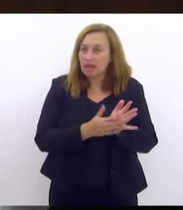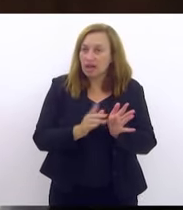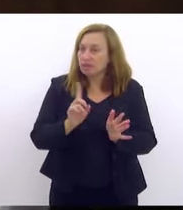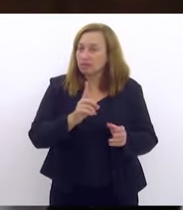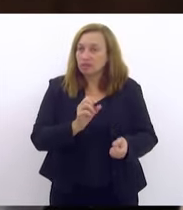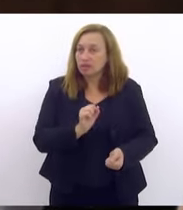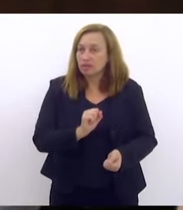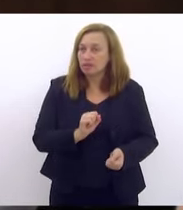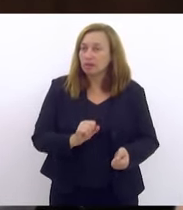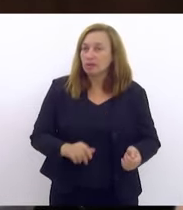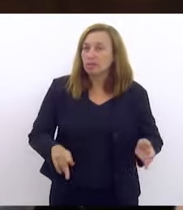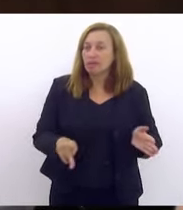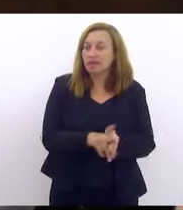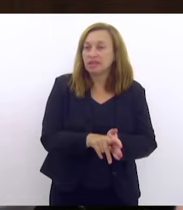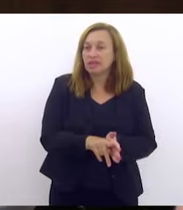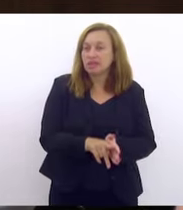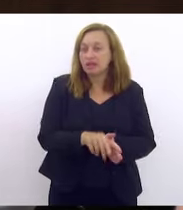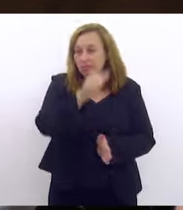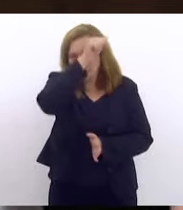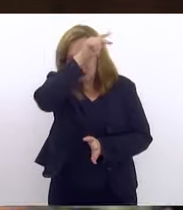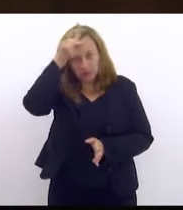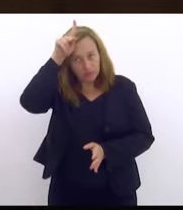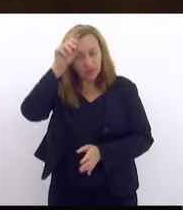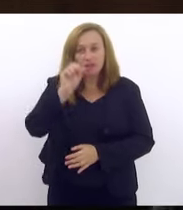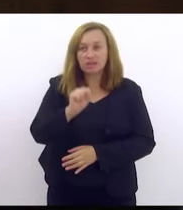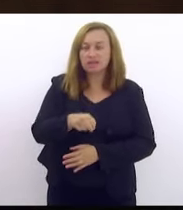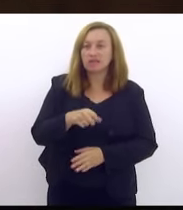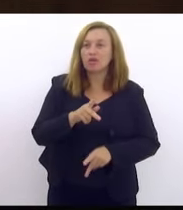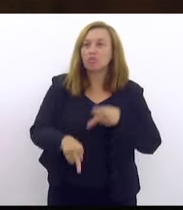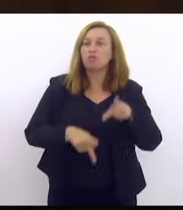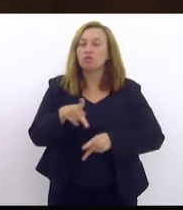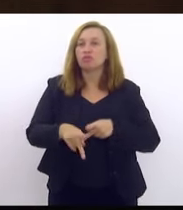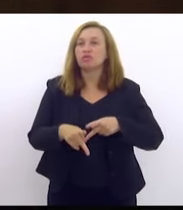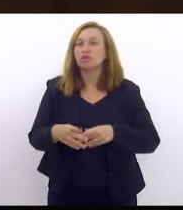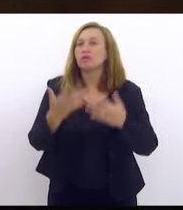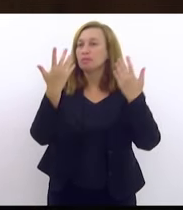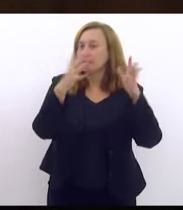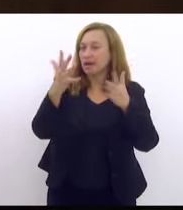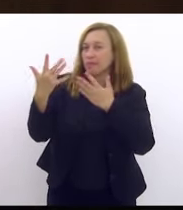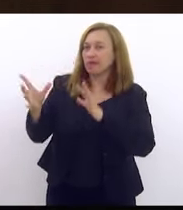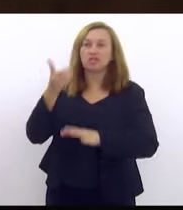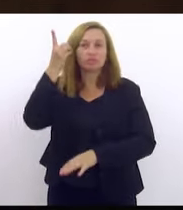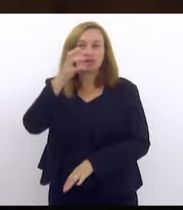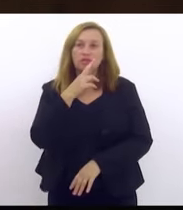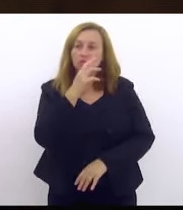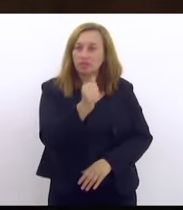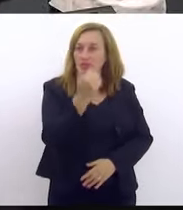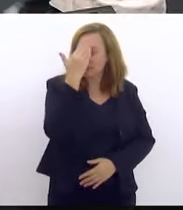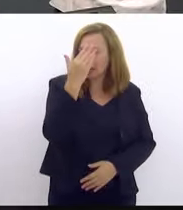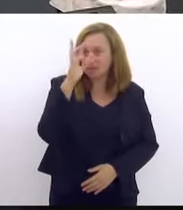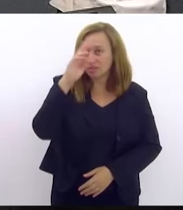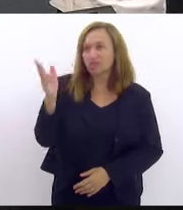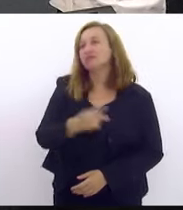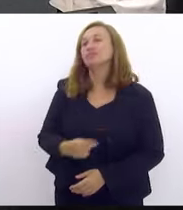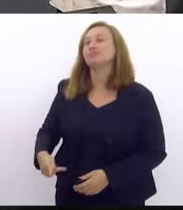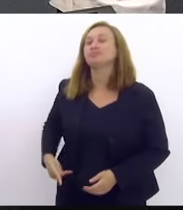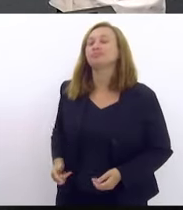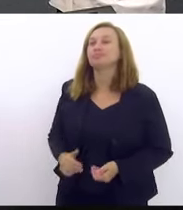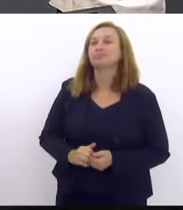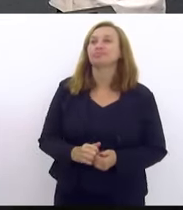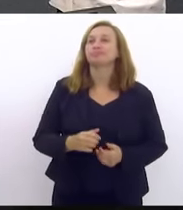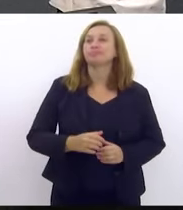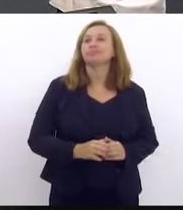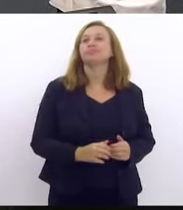Rio de Janeiro que também merecem ser dono do sambódromo. Parabéns, deputado Rodrigo Amorim. Muito obrigado, presidente. Para